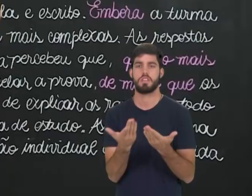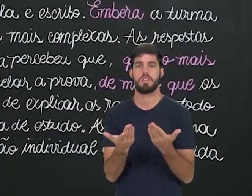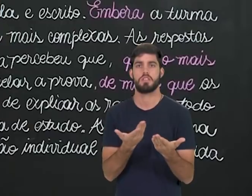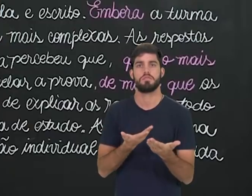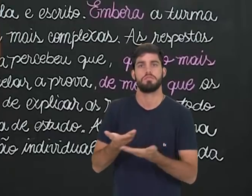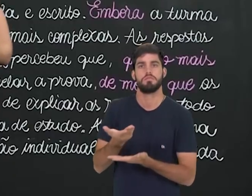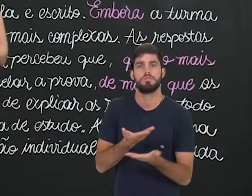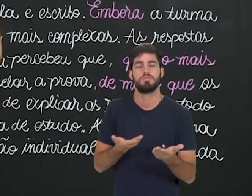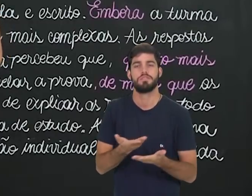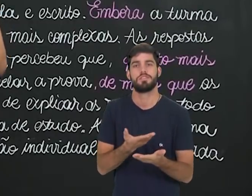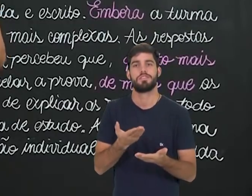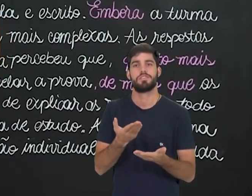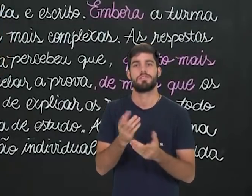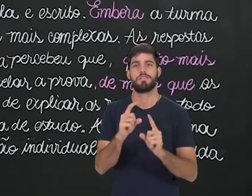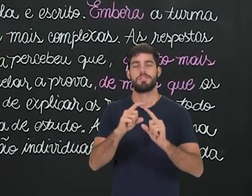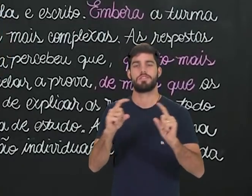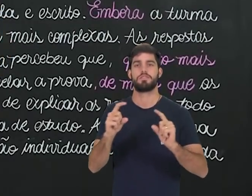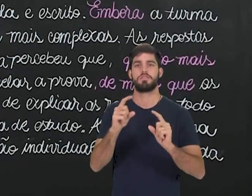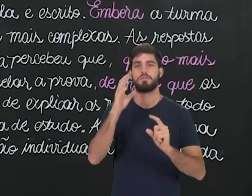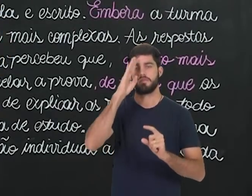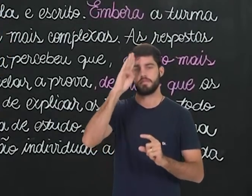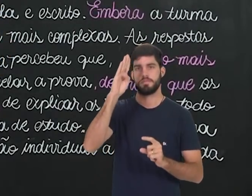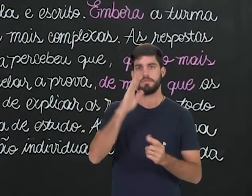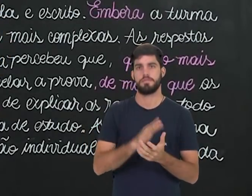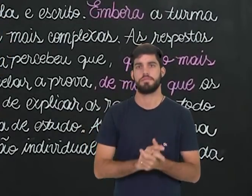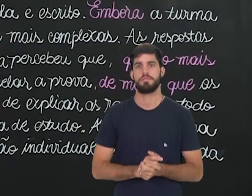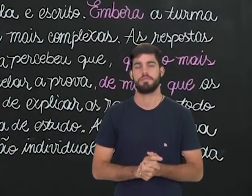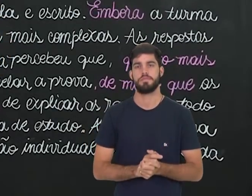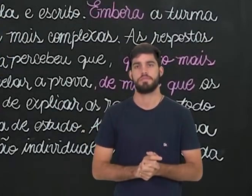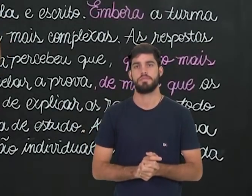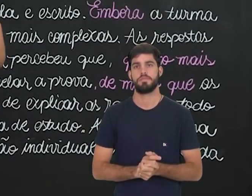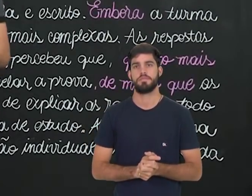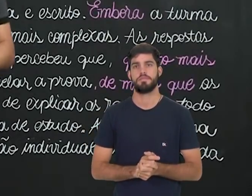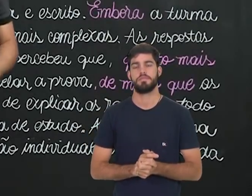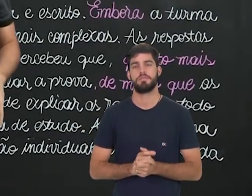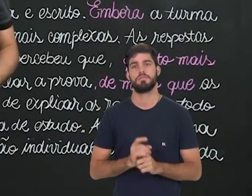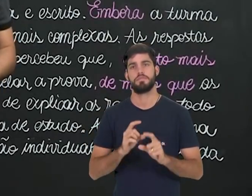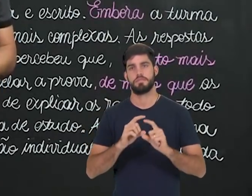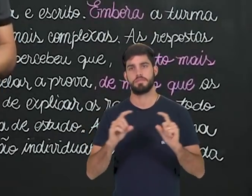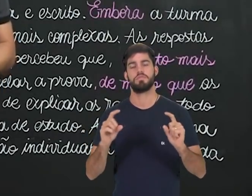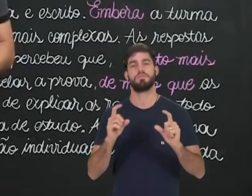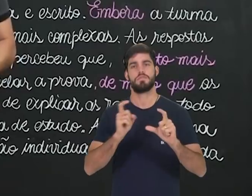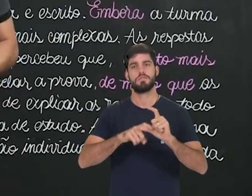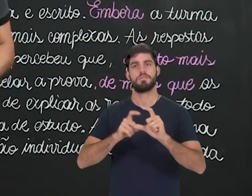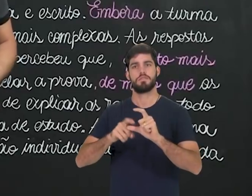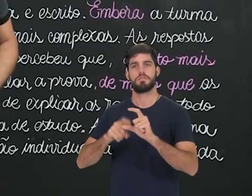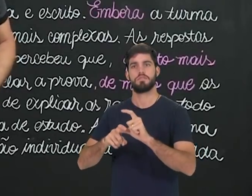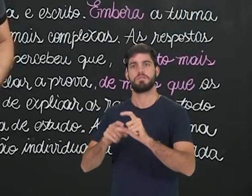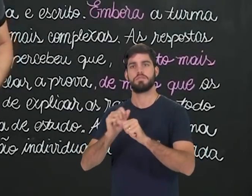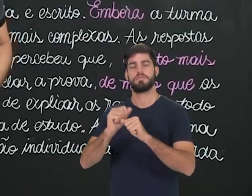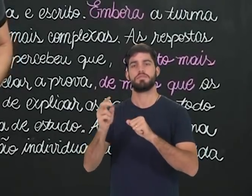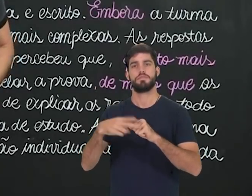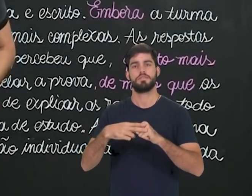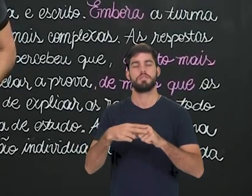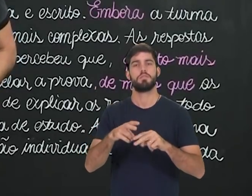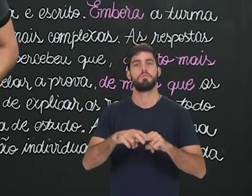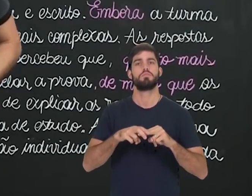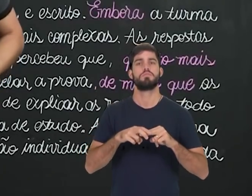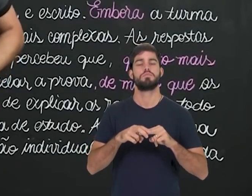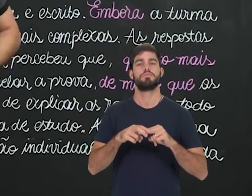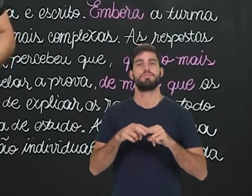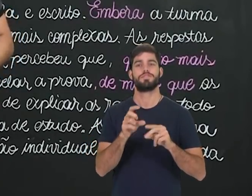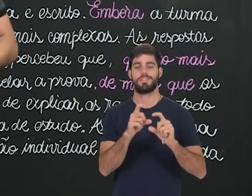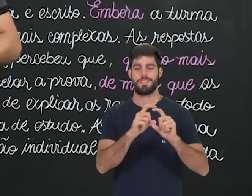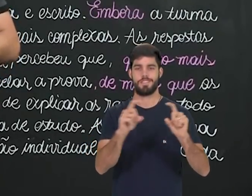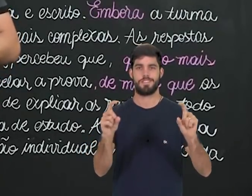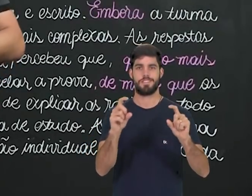dessa oração com a principal e o valor circunstancial que essa oração subordinada apresenta nesse contexto. Por isso que a gente chama de